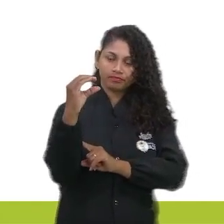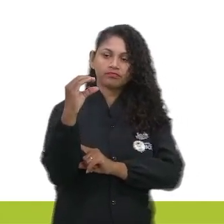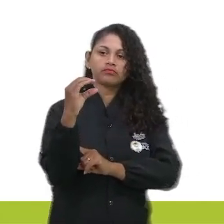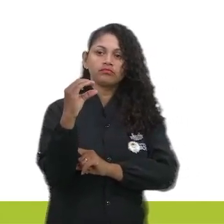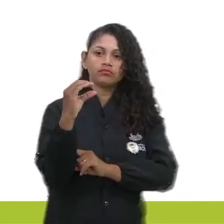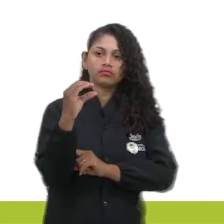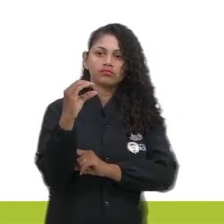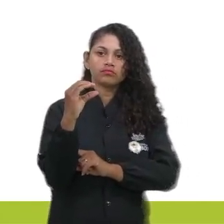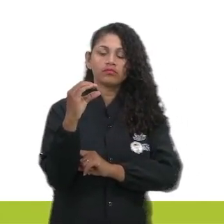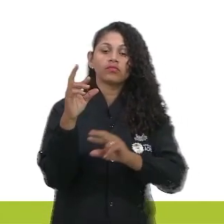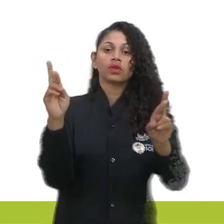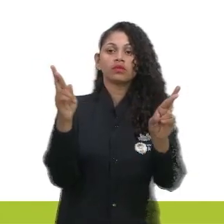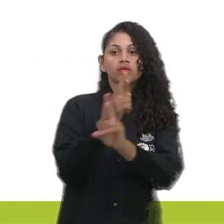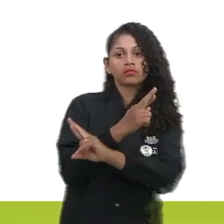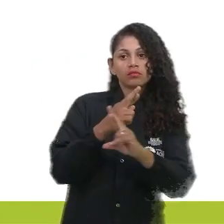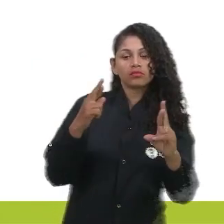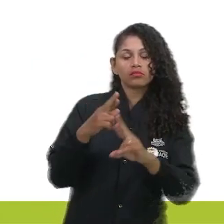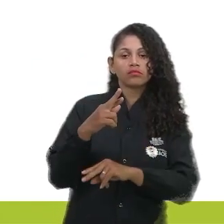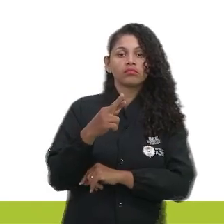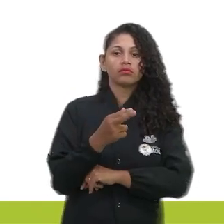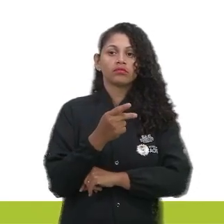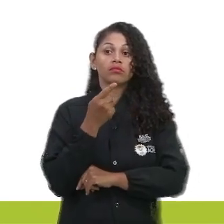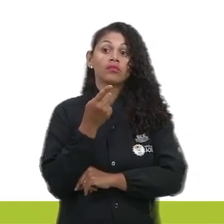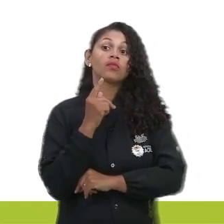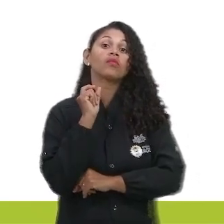relação, dizer que